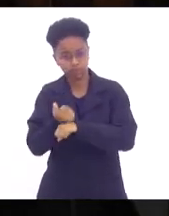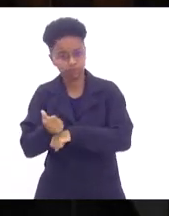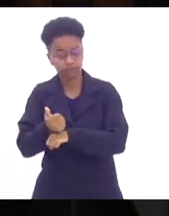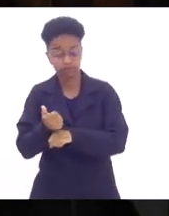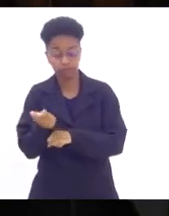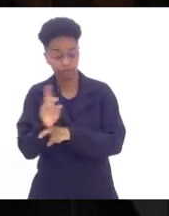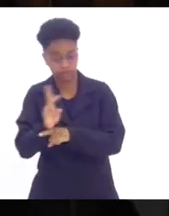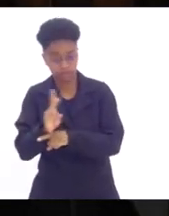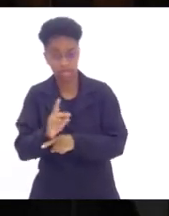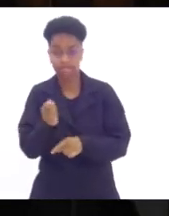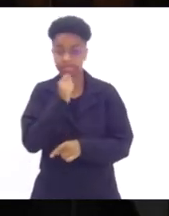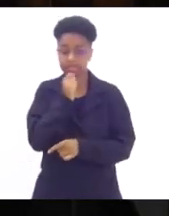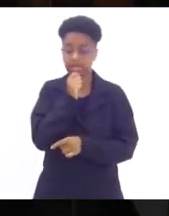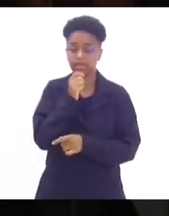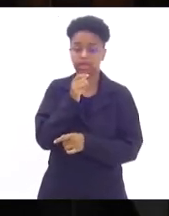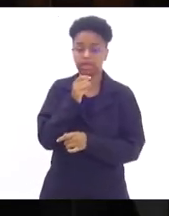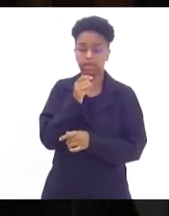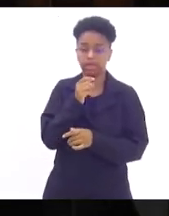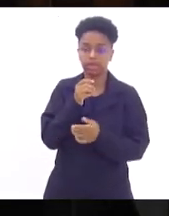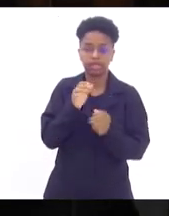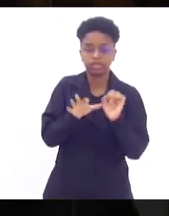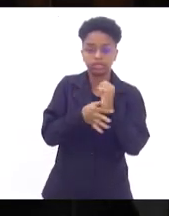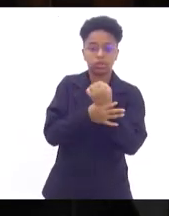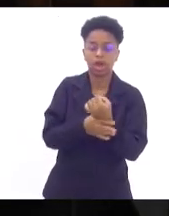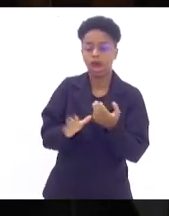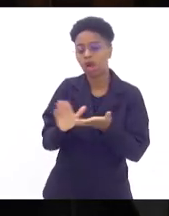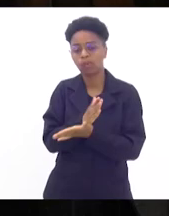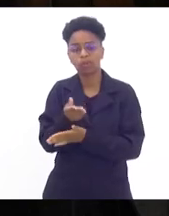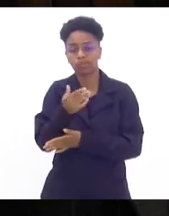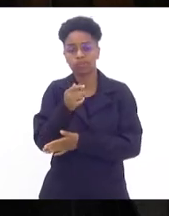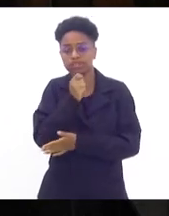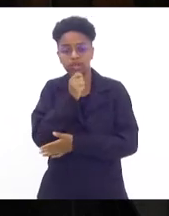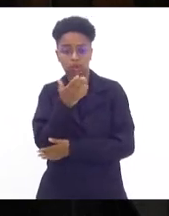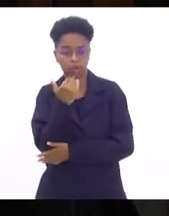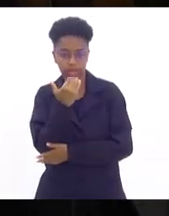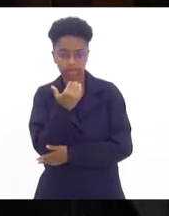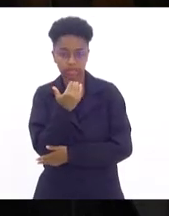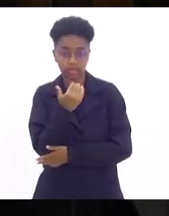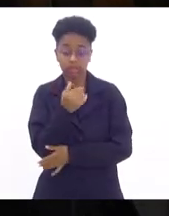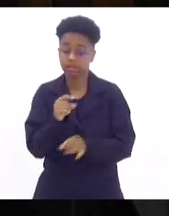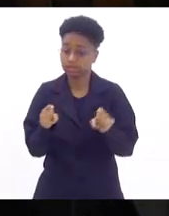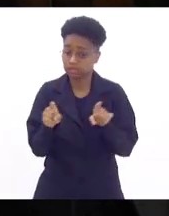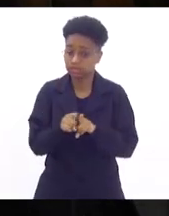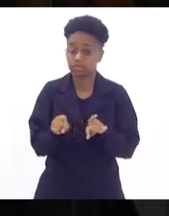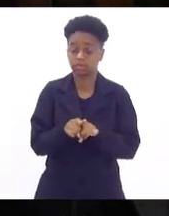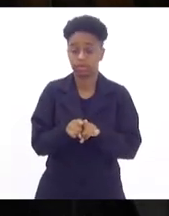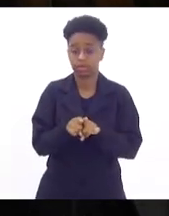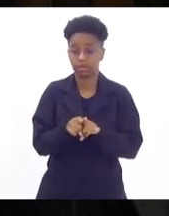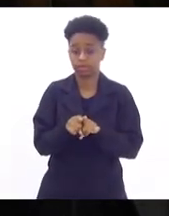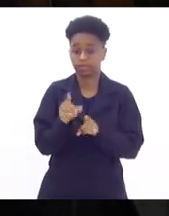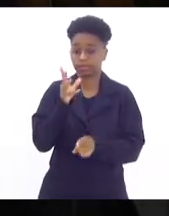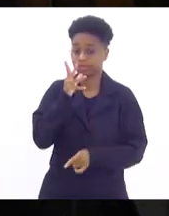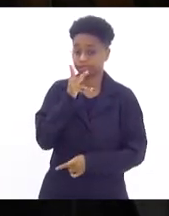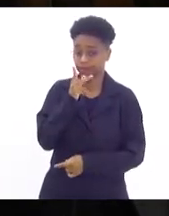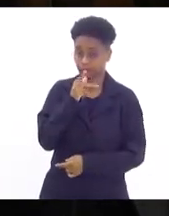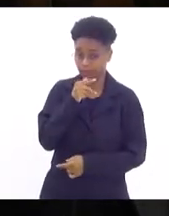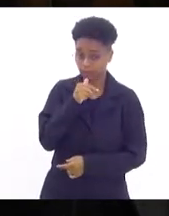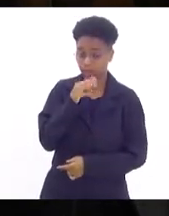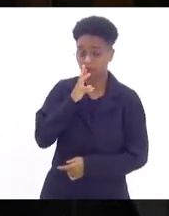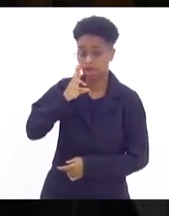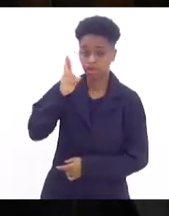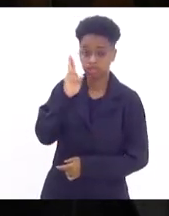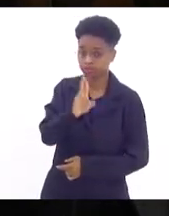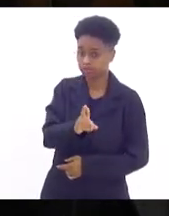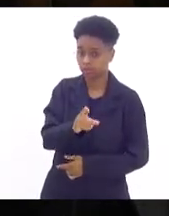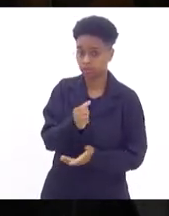porteiro agora em várias delas sem alimentação isso para não falar na demora para dar uma resposta